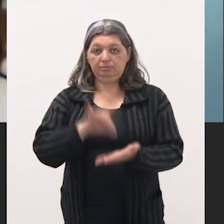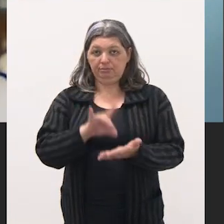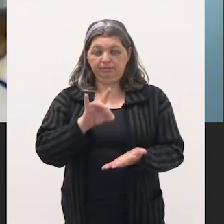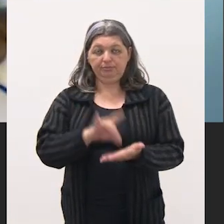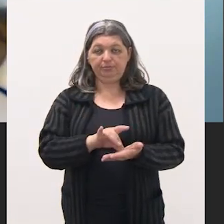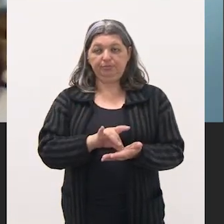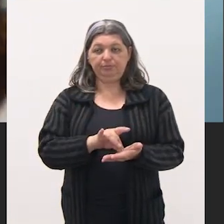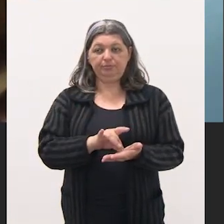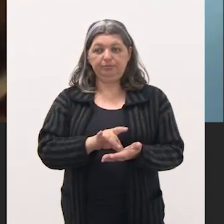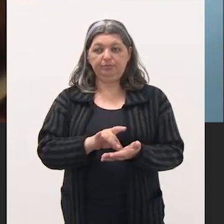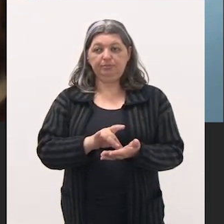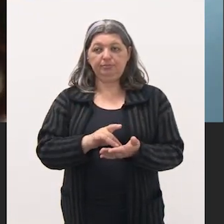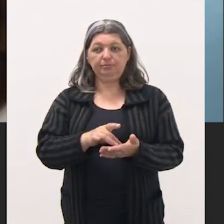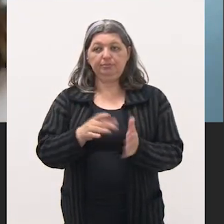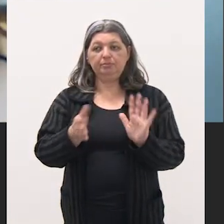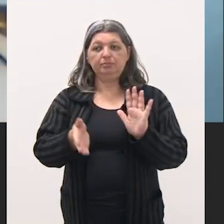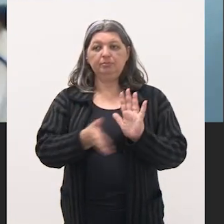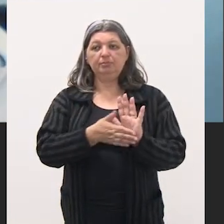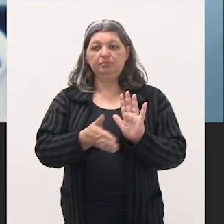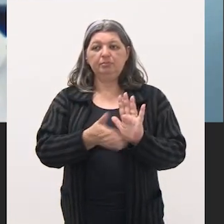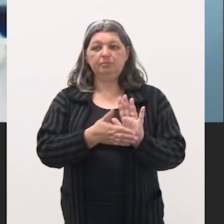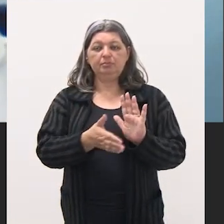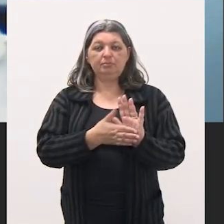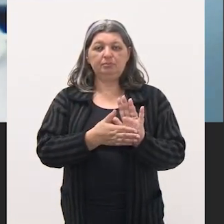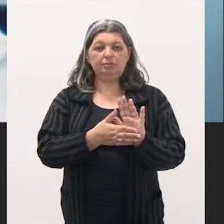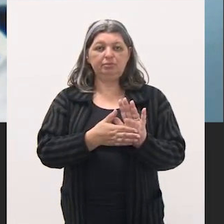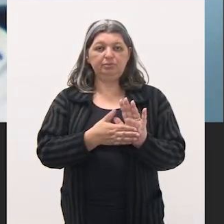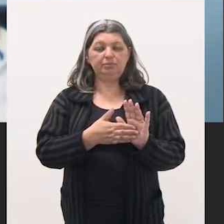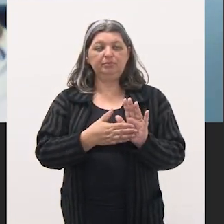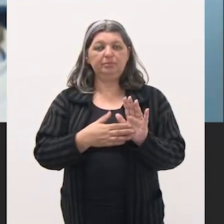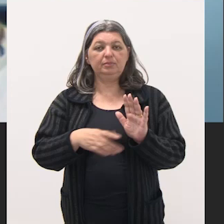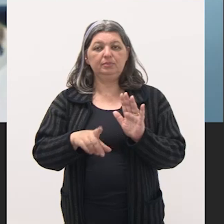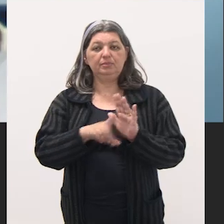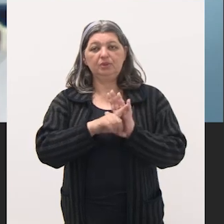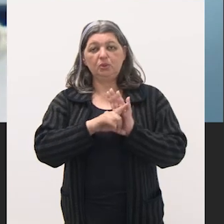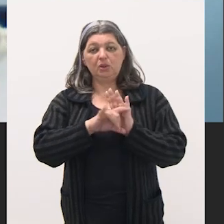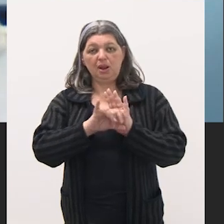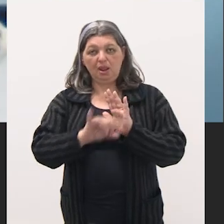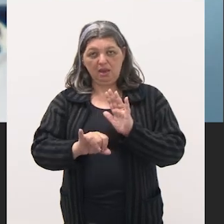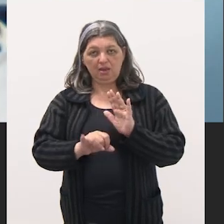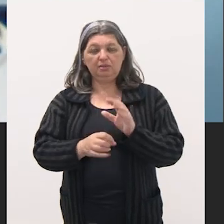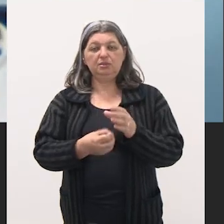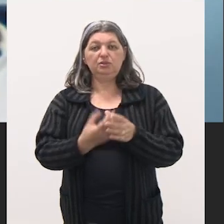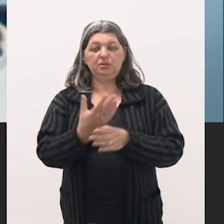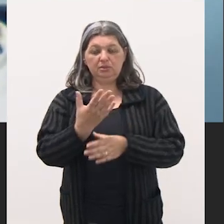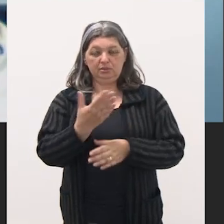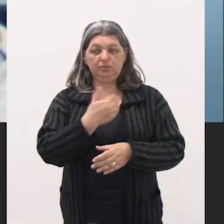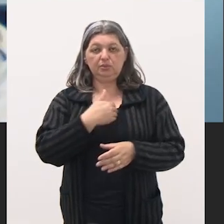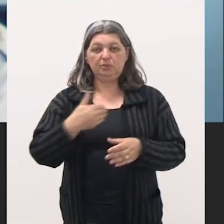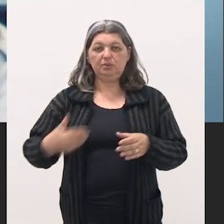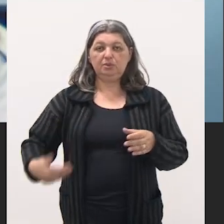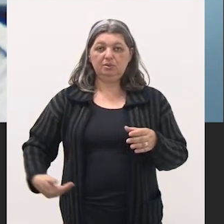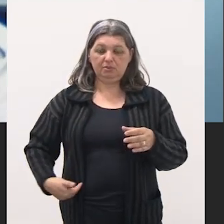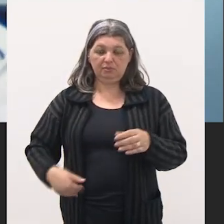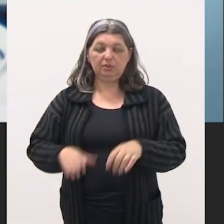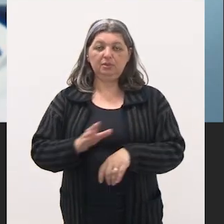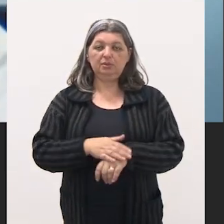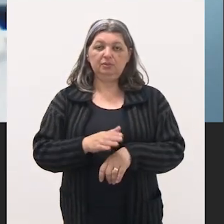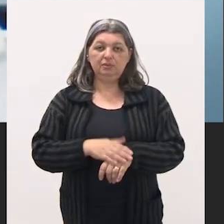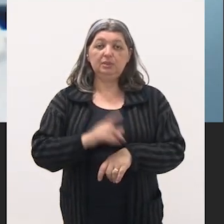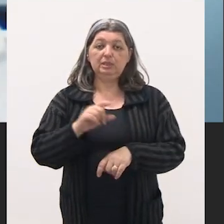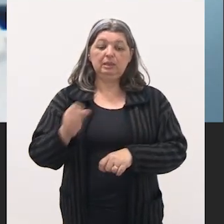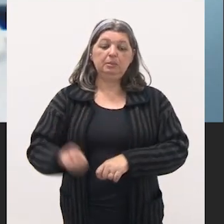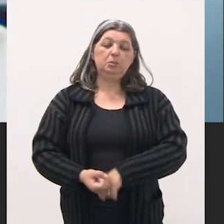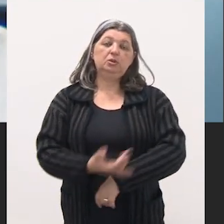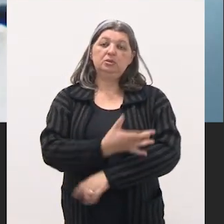com propostas, com políticas públicas, com a emoção verdadeira, porque é essa emoção